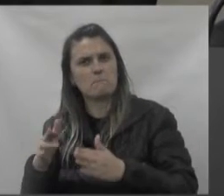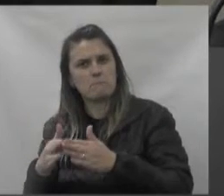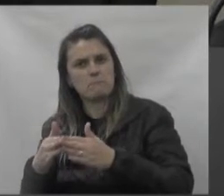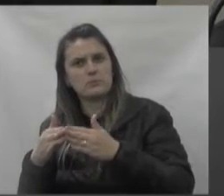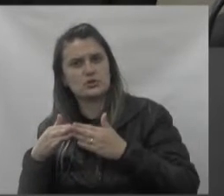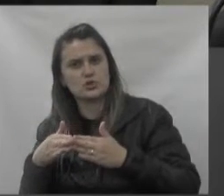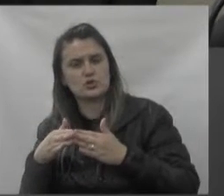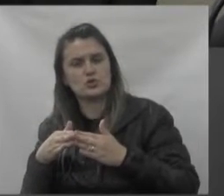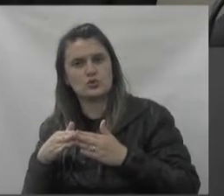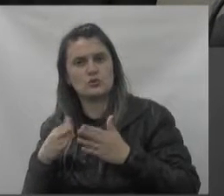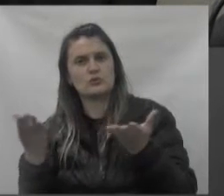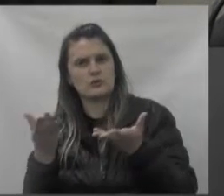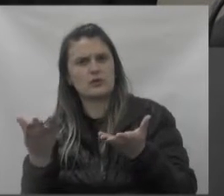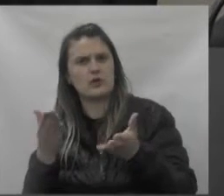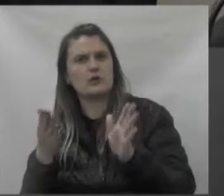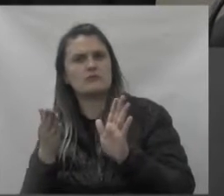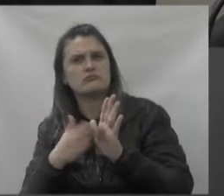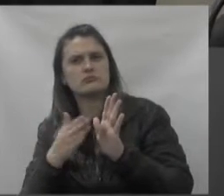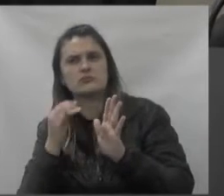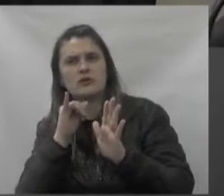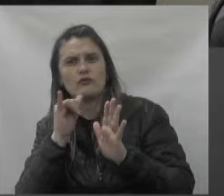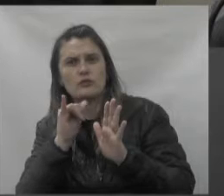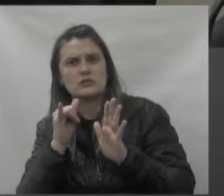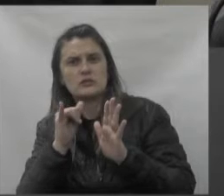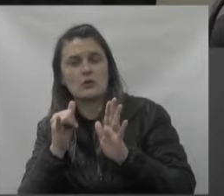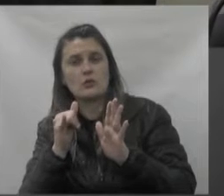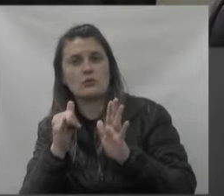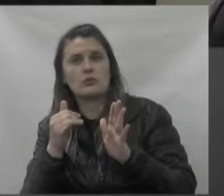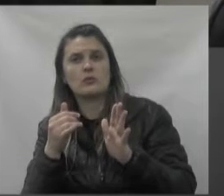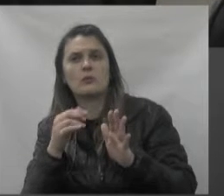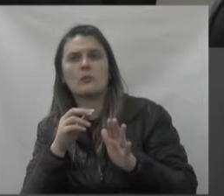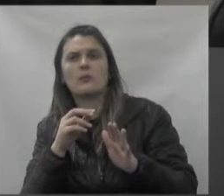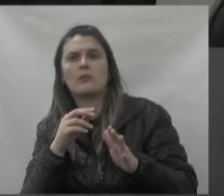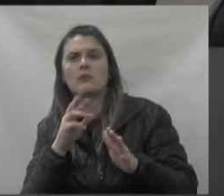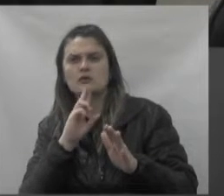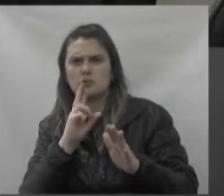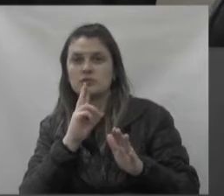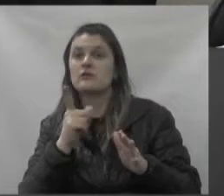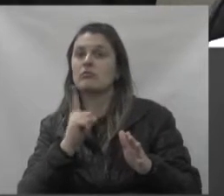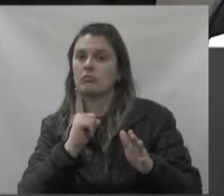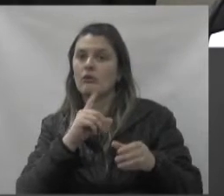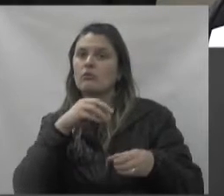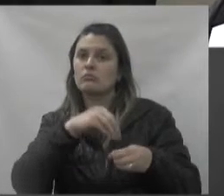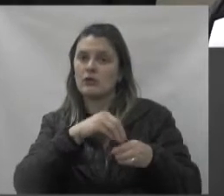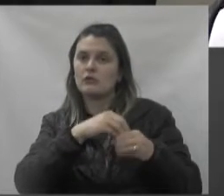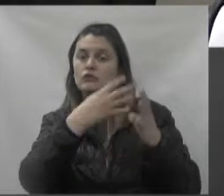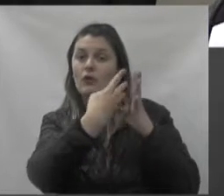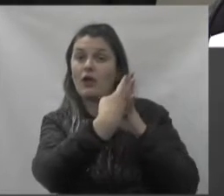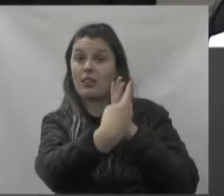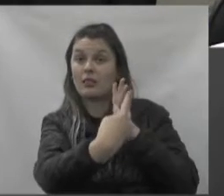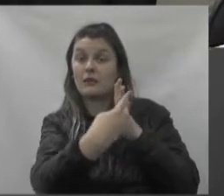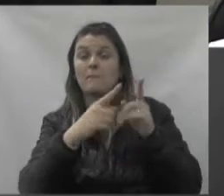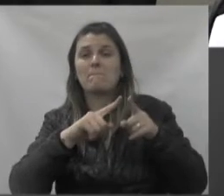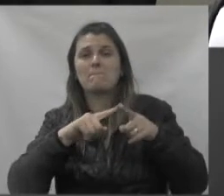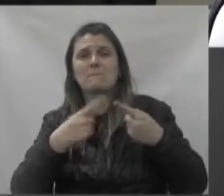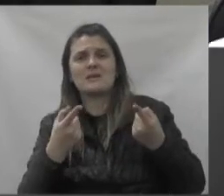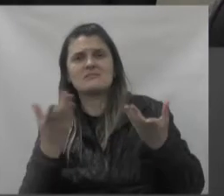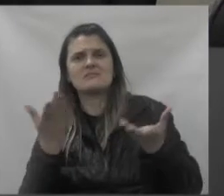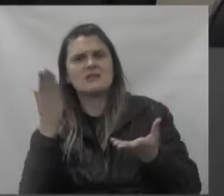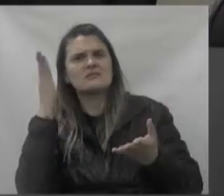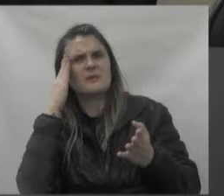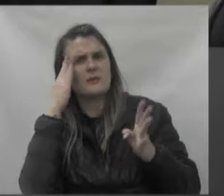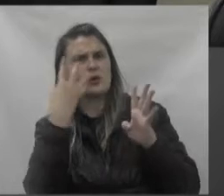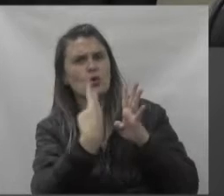Mandaram a resposta que está no cronograma, mas eu gostaria de saber que